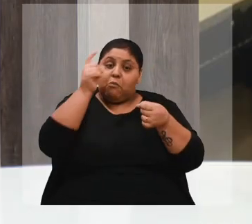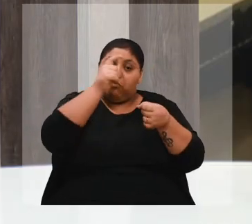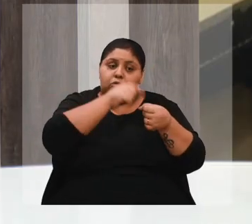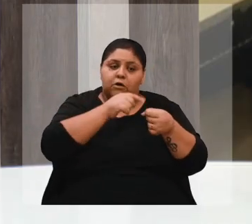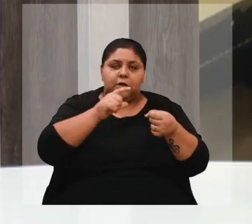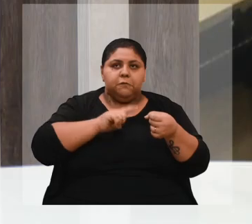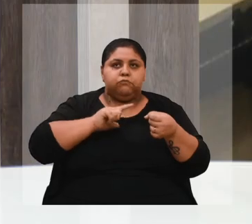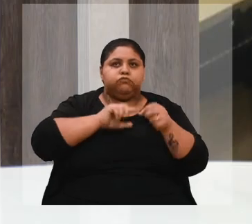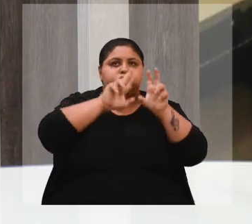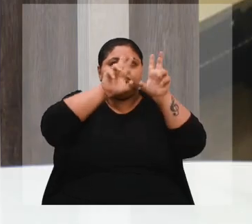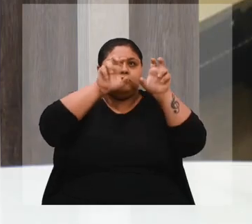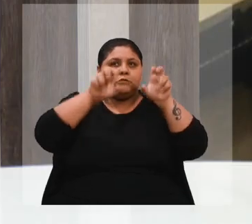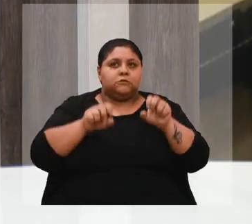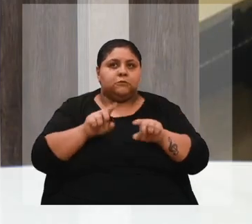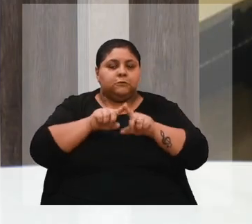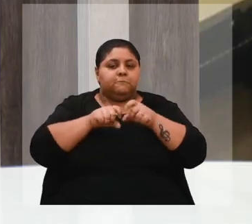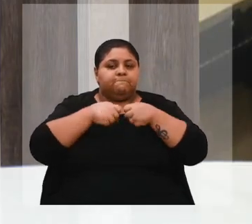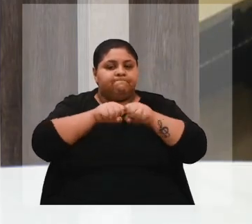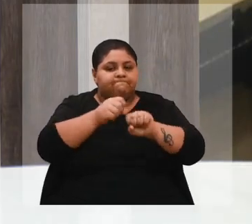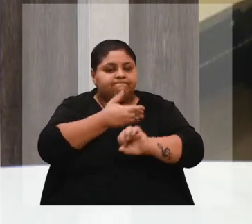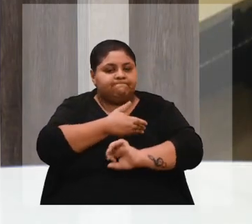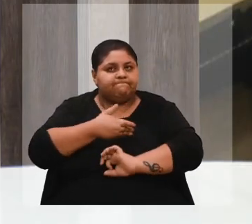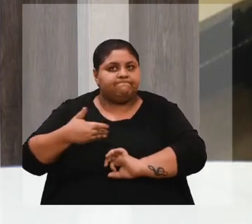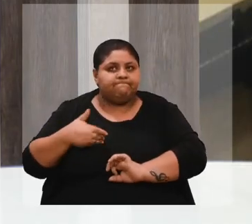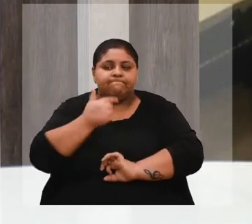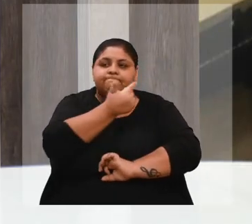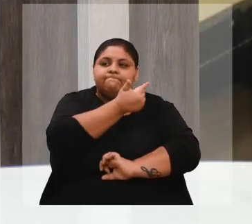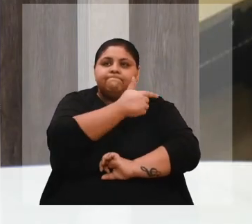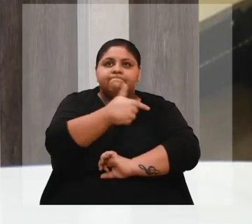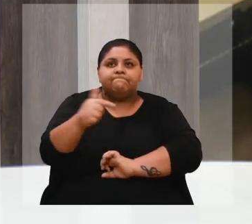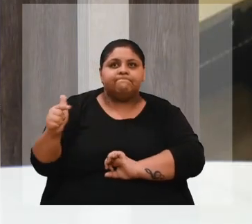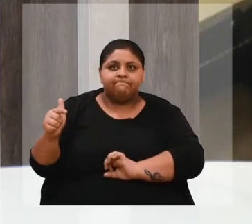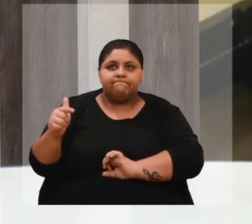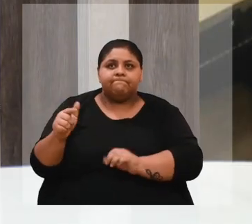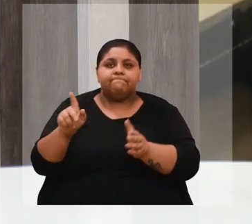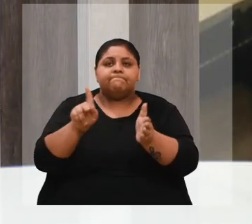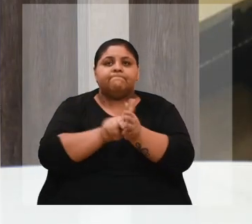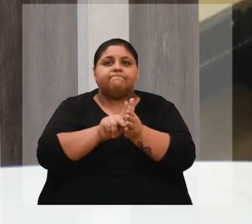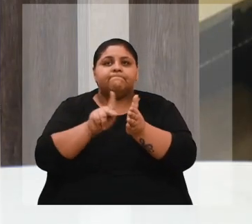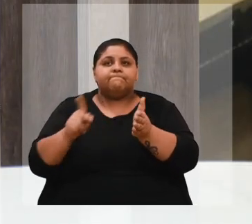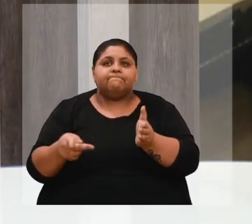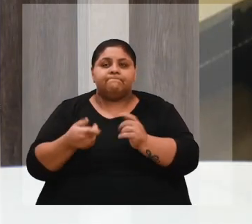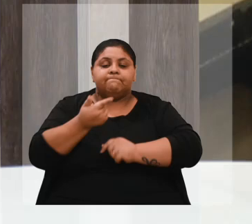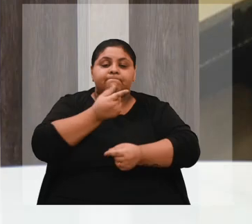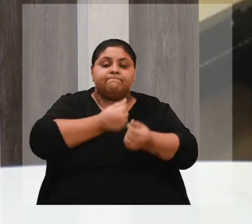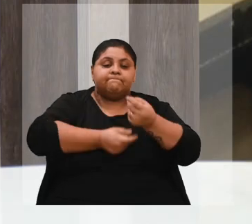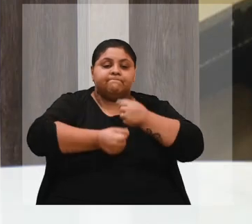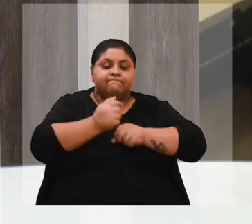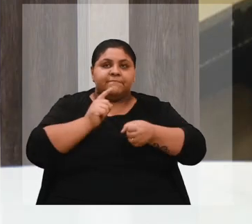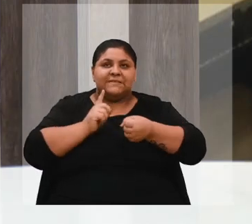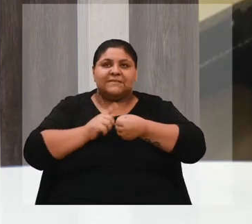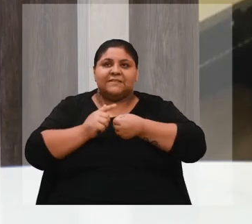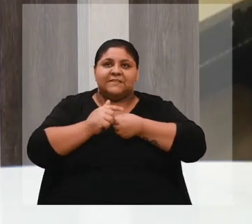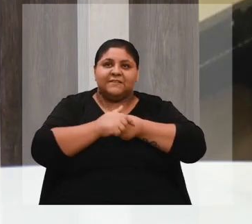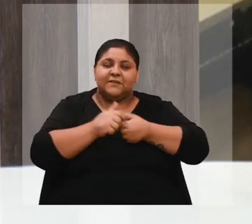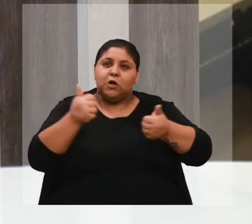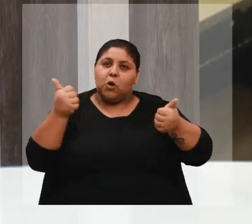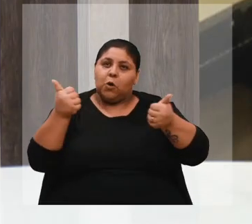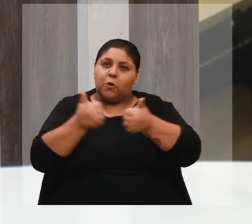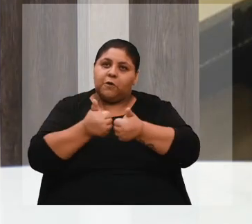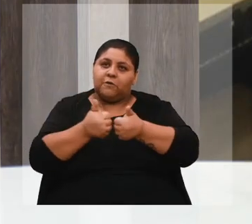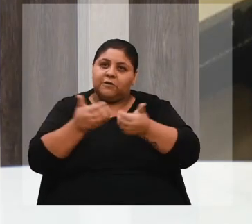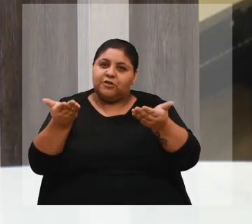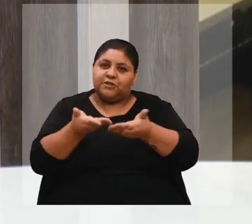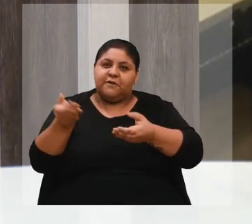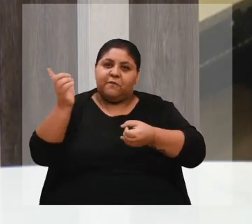que voltarmos aí já temos pautas como o mercado público e outras do próprio contexto econômico da